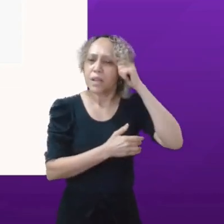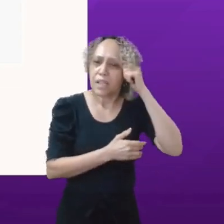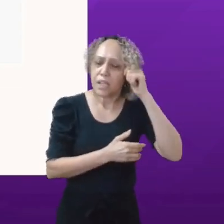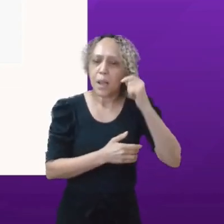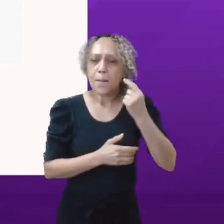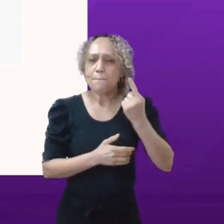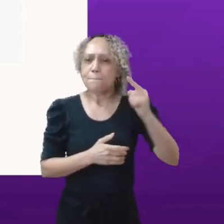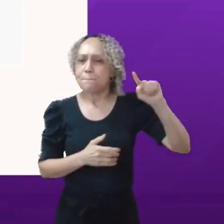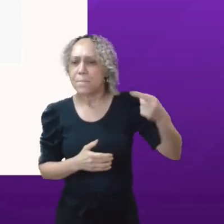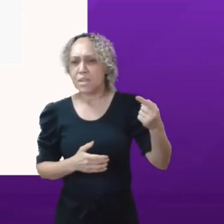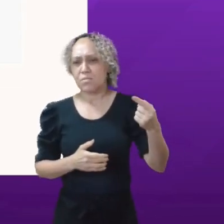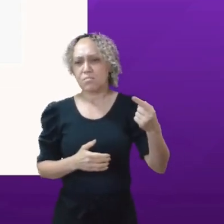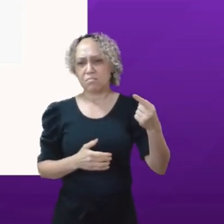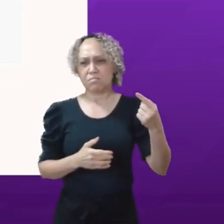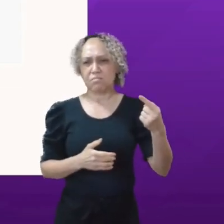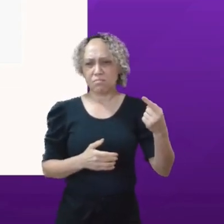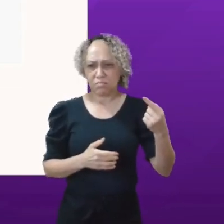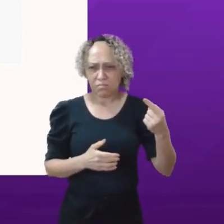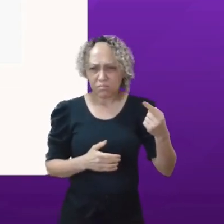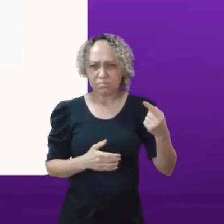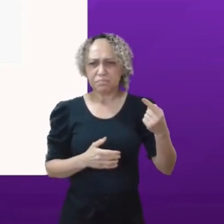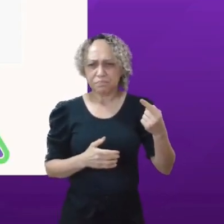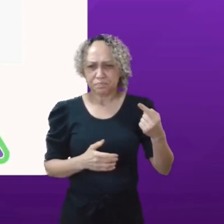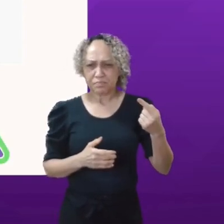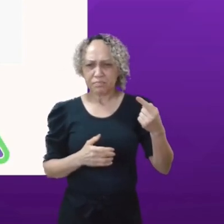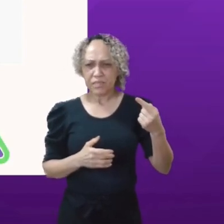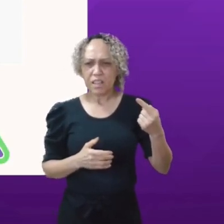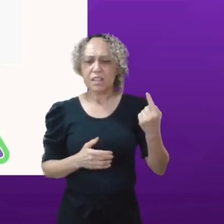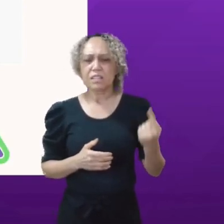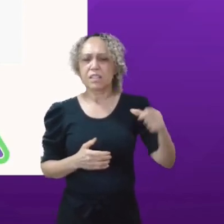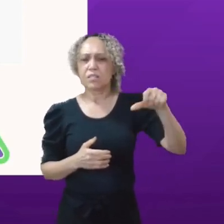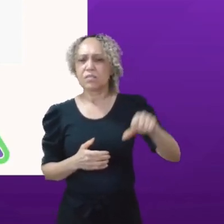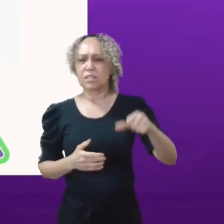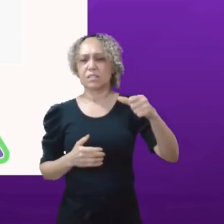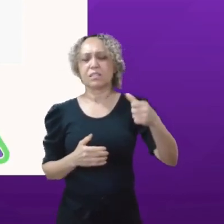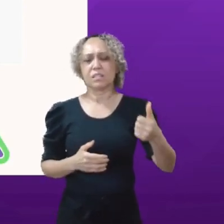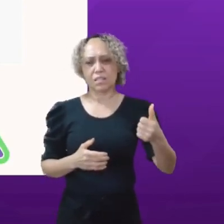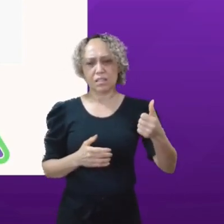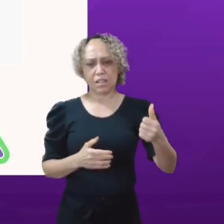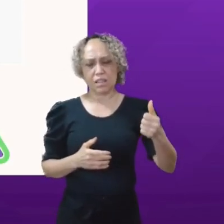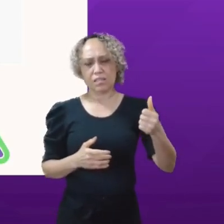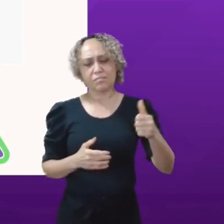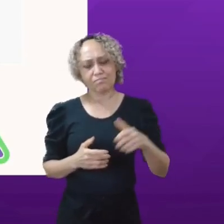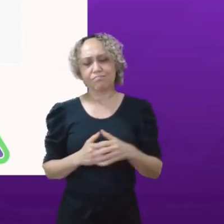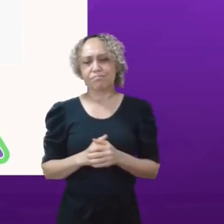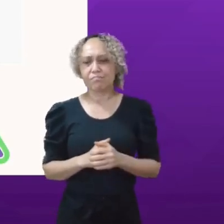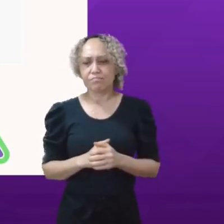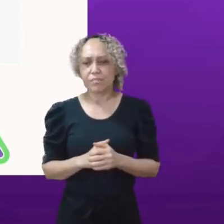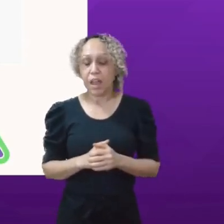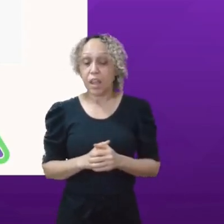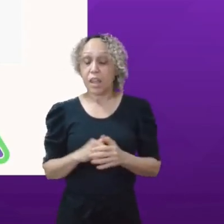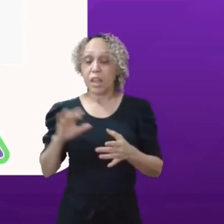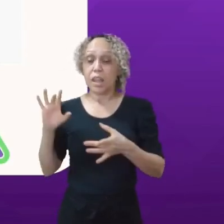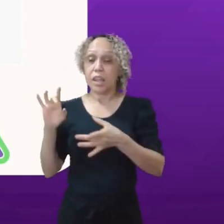1.191,66. É uma discrepância muito, muito grande. Então, a regressividade do sistema tributário nesse contexto, ela